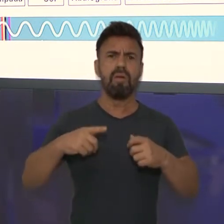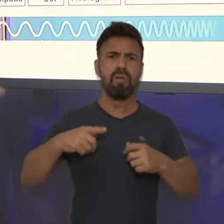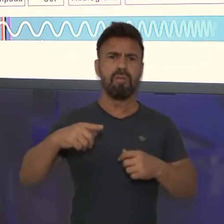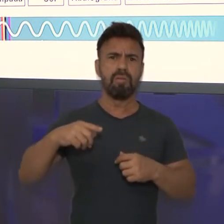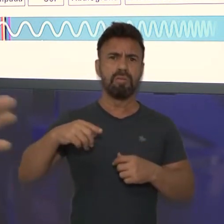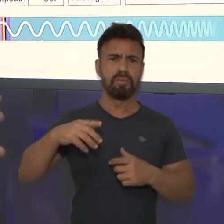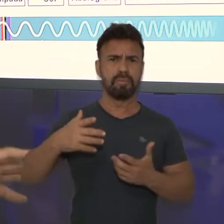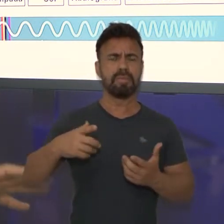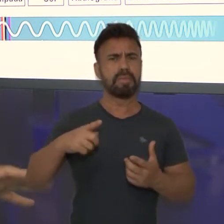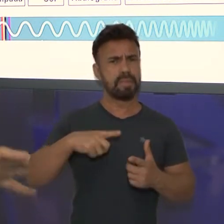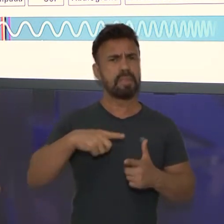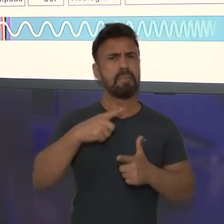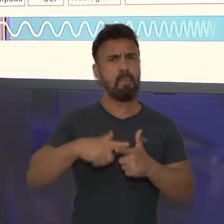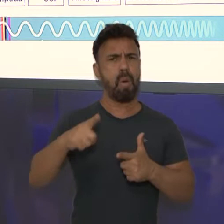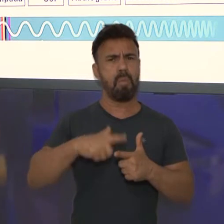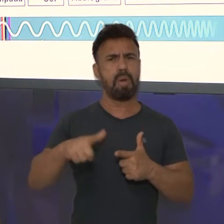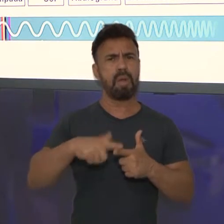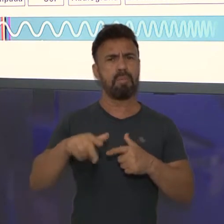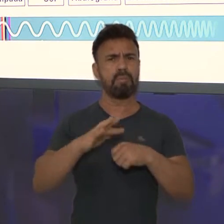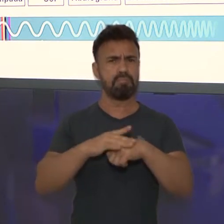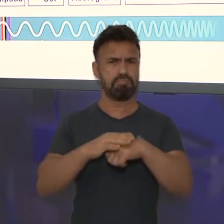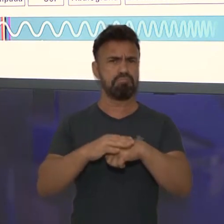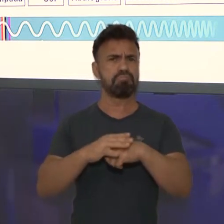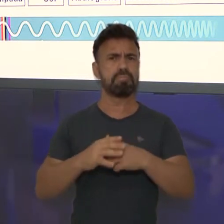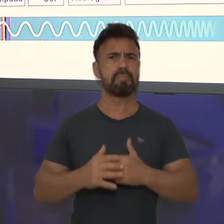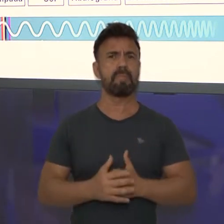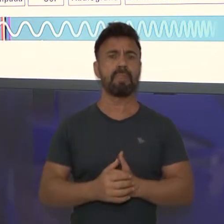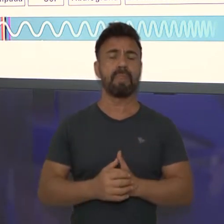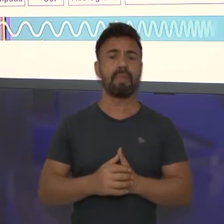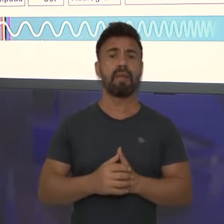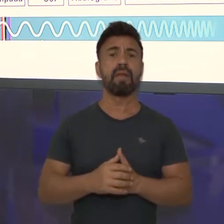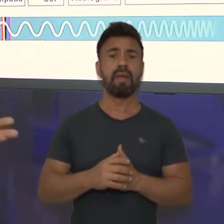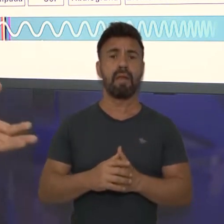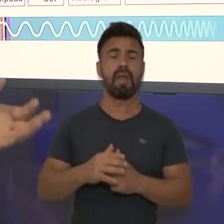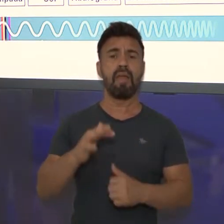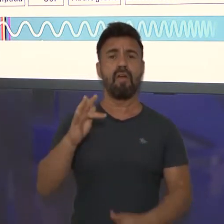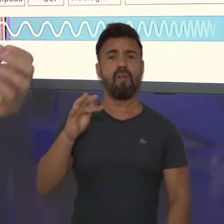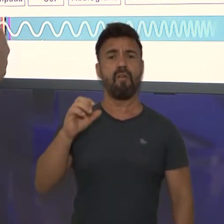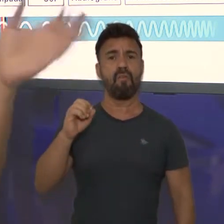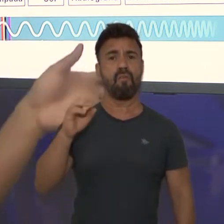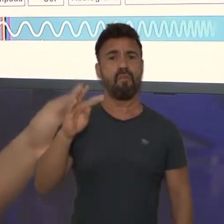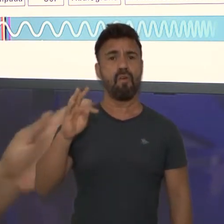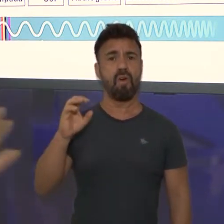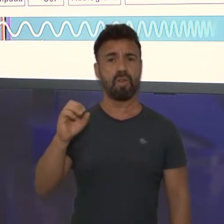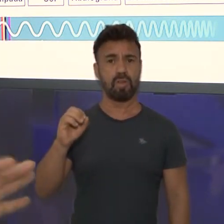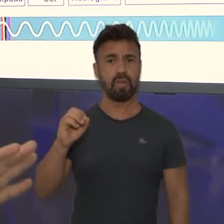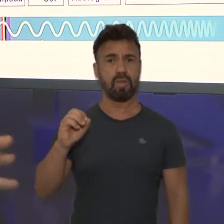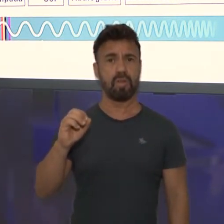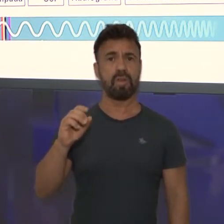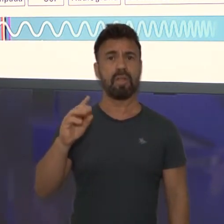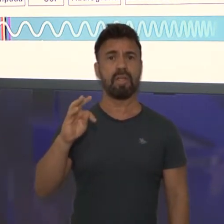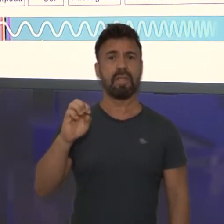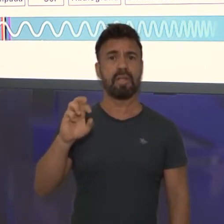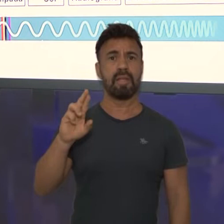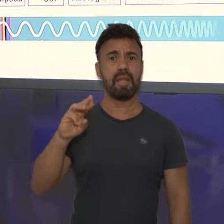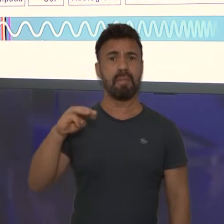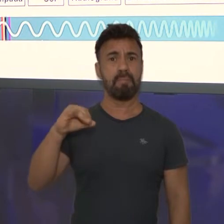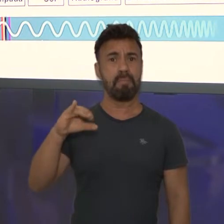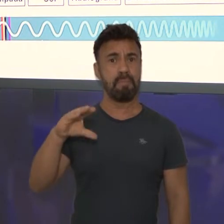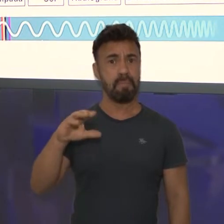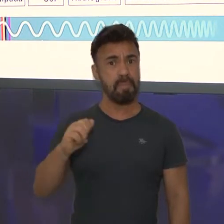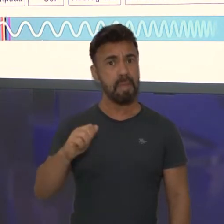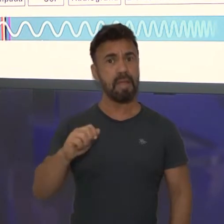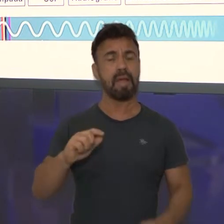deve ter algum probleminha ali na sua saúde, né? Isso é chamado de fototérmica ou radiotérmica.